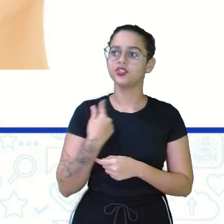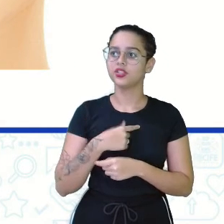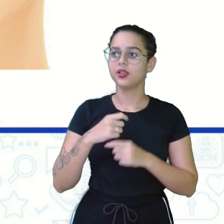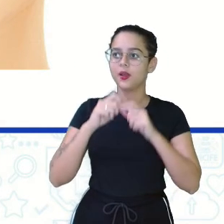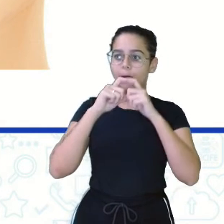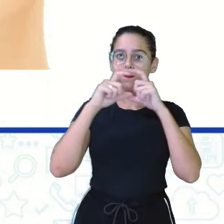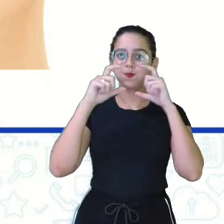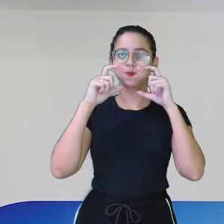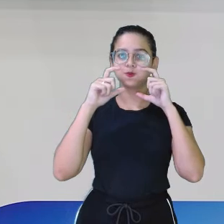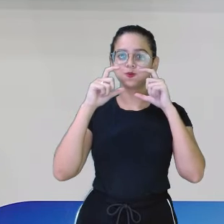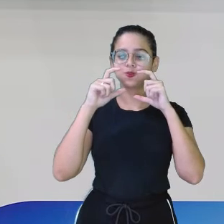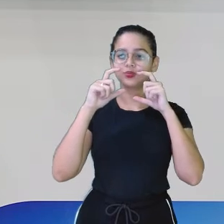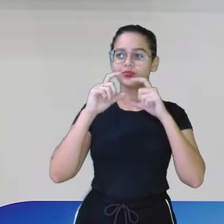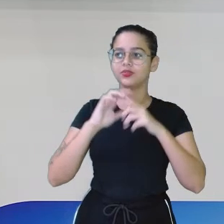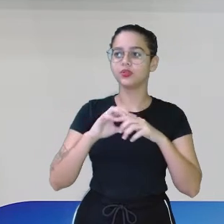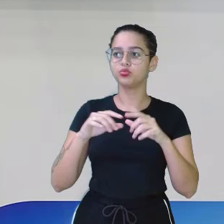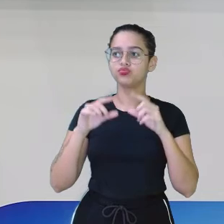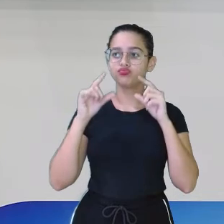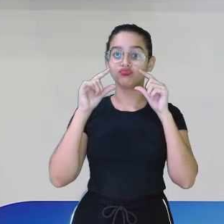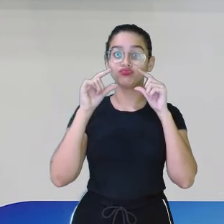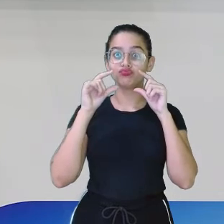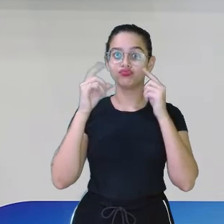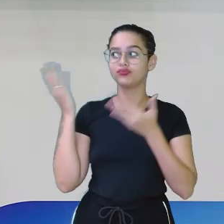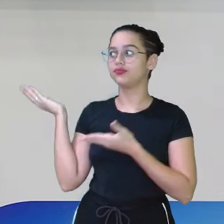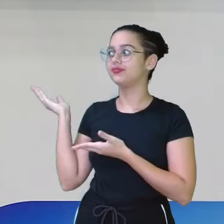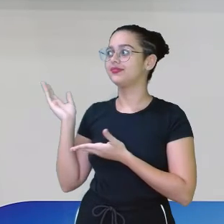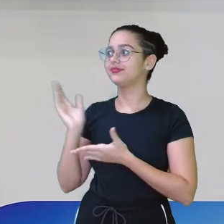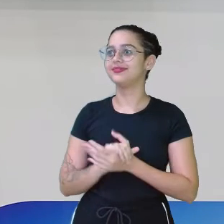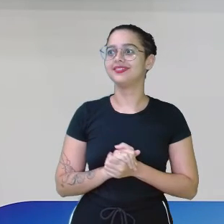tem, professora? Tem Ó. sim.